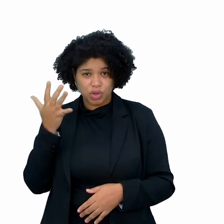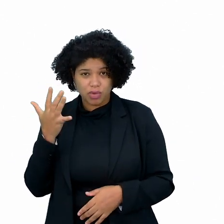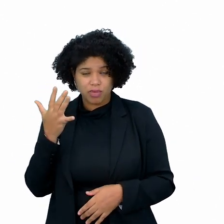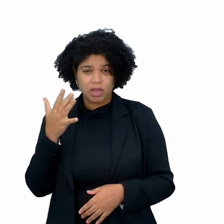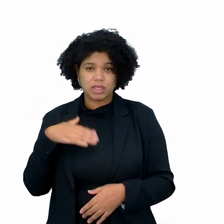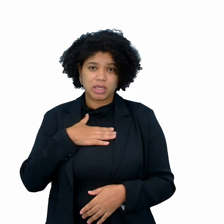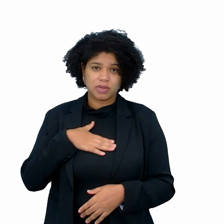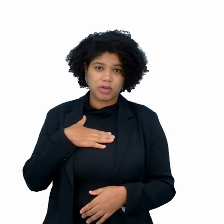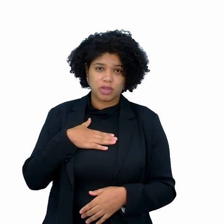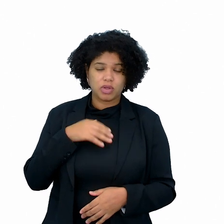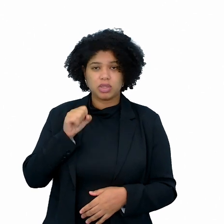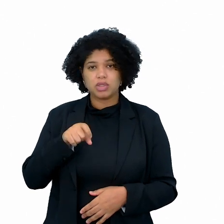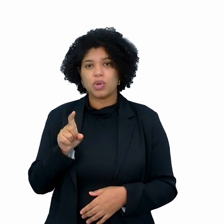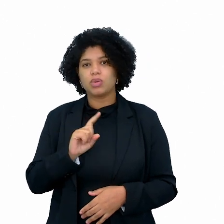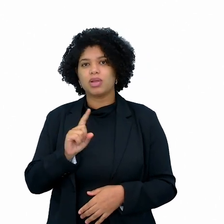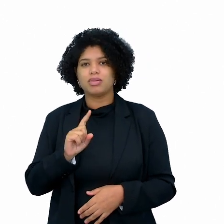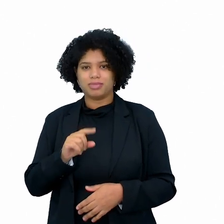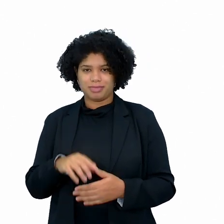satisfatória, etc., né?